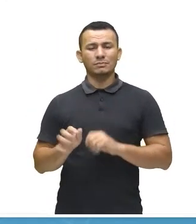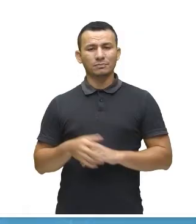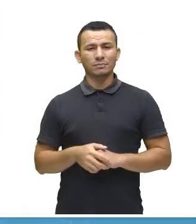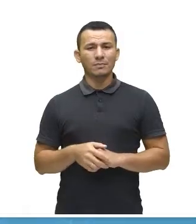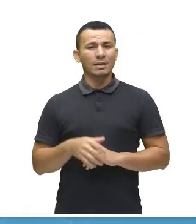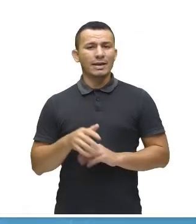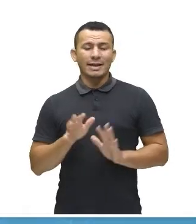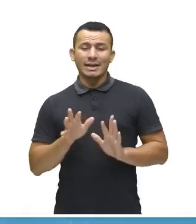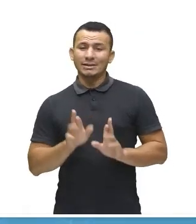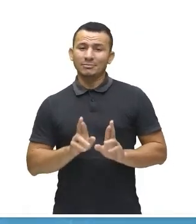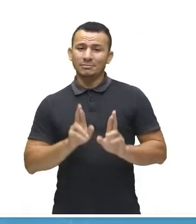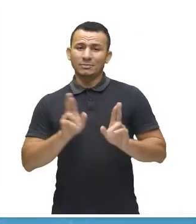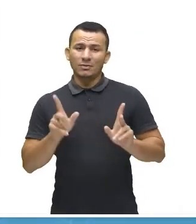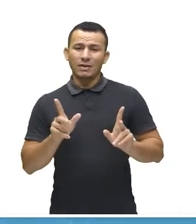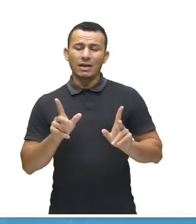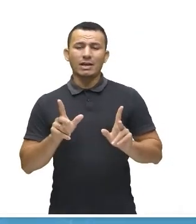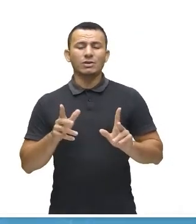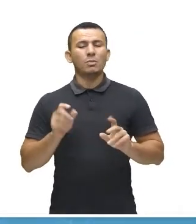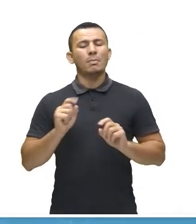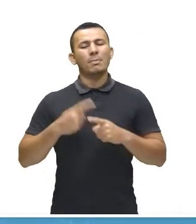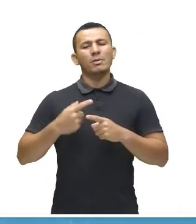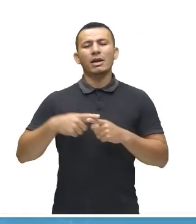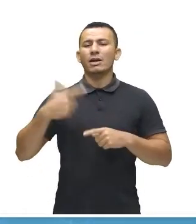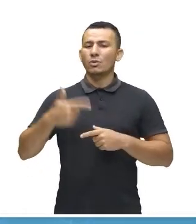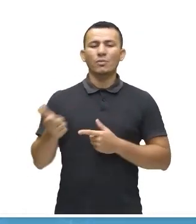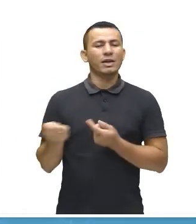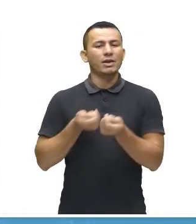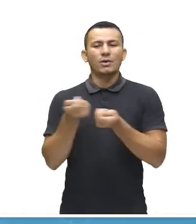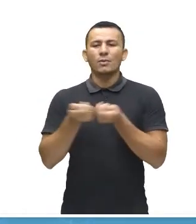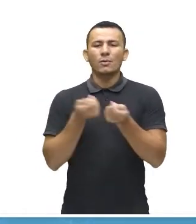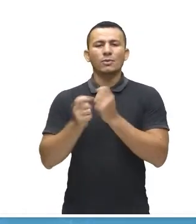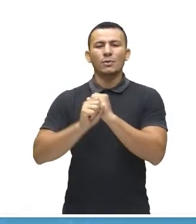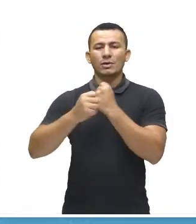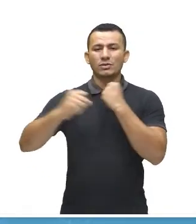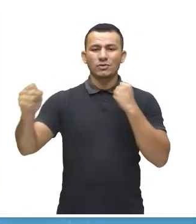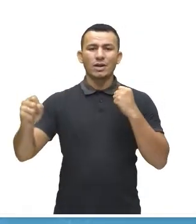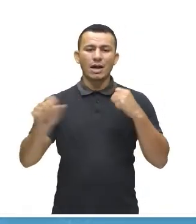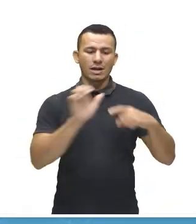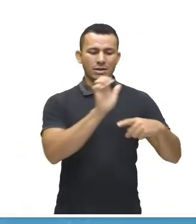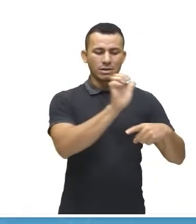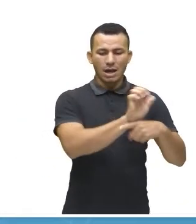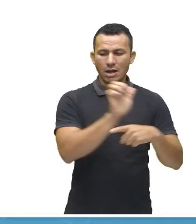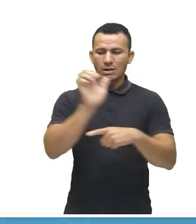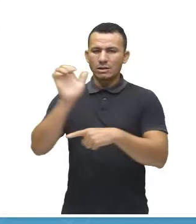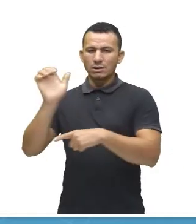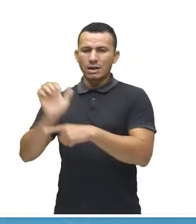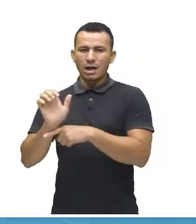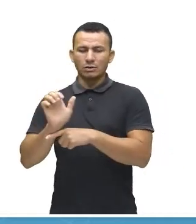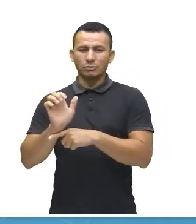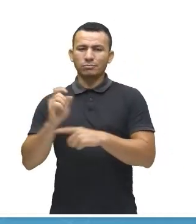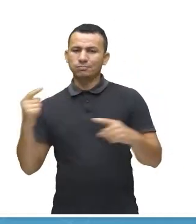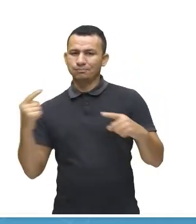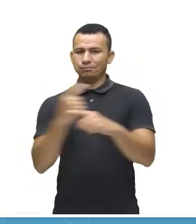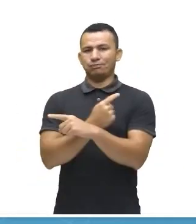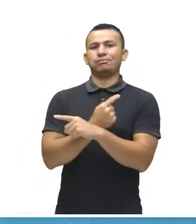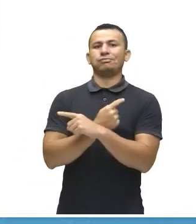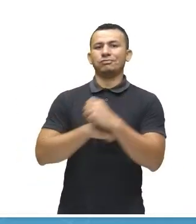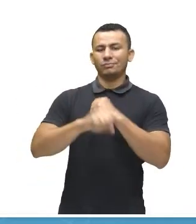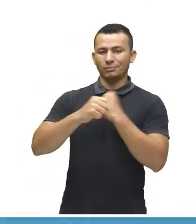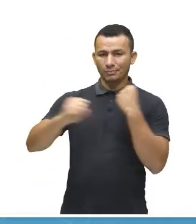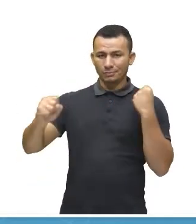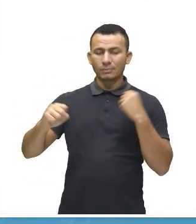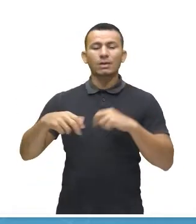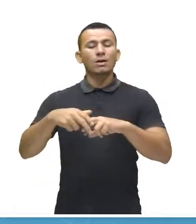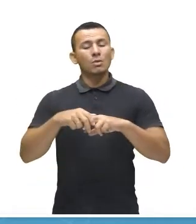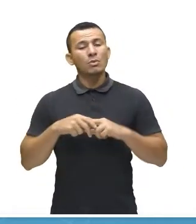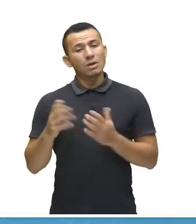não respeitando os limites territoriais de um estado para o outro, tá bom? Por quê? Porque muitas vezes